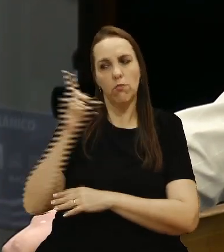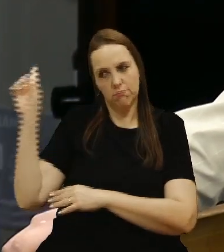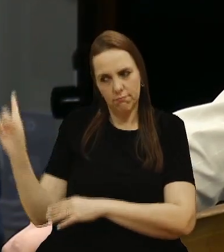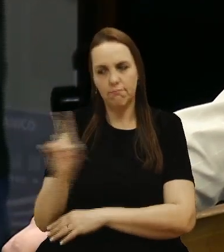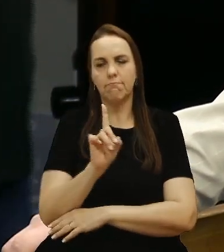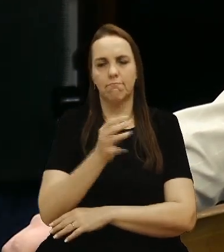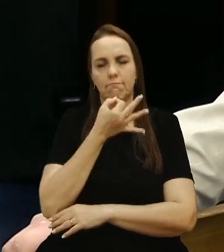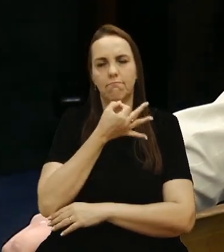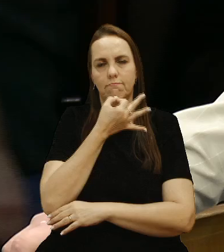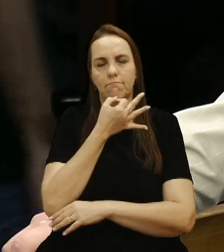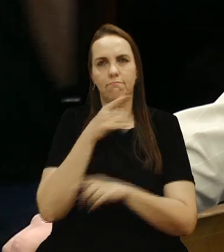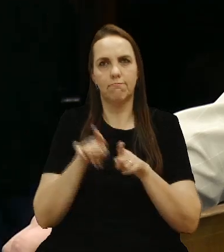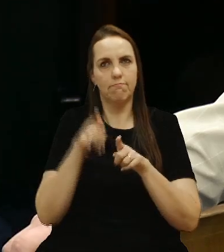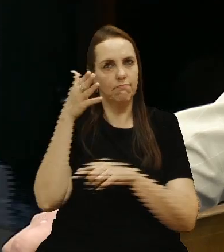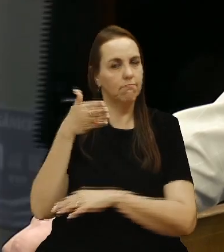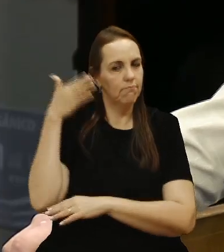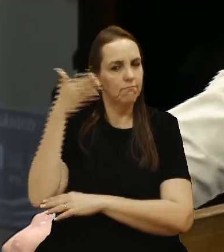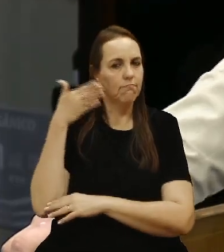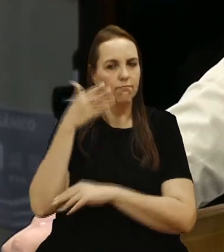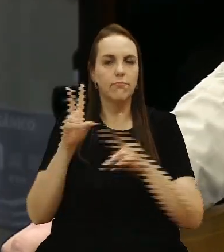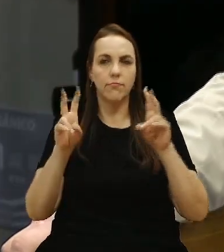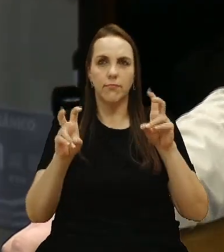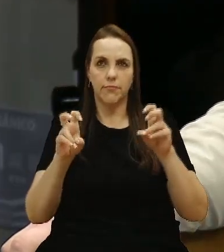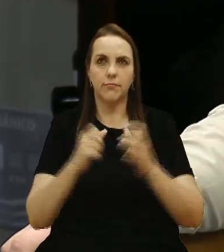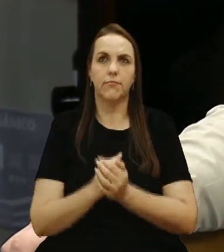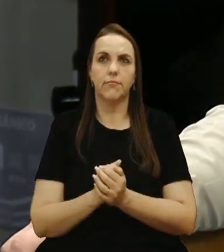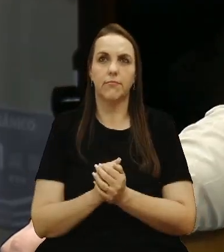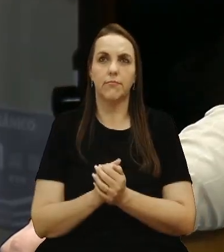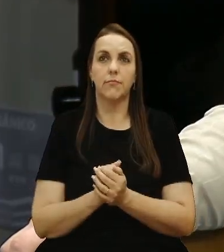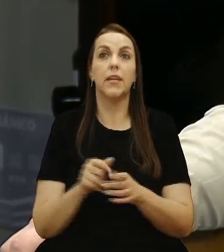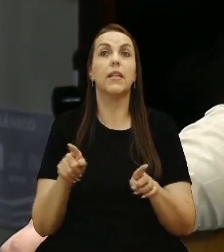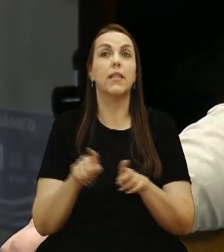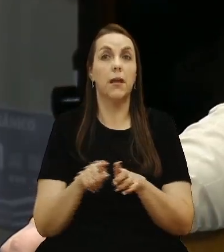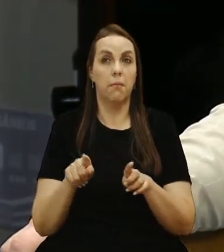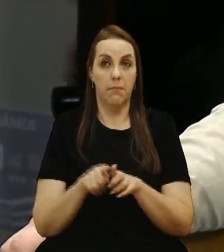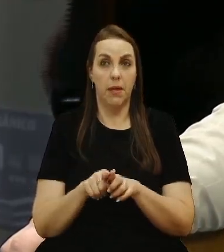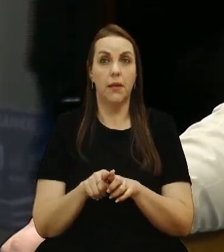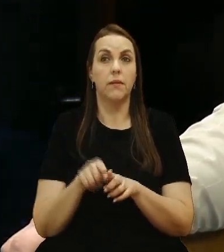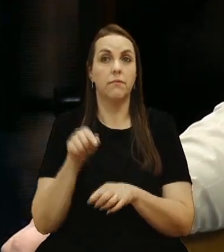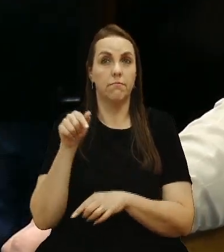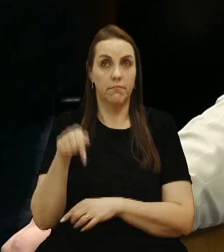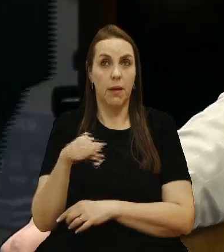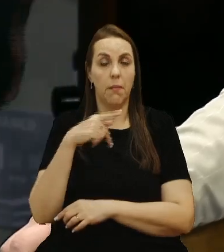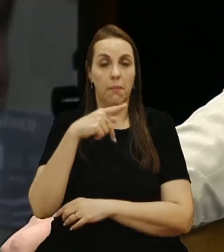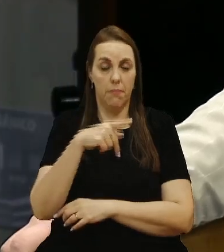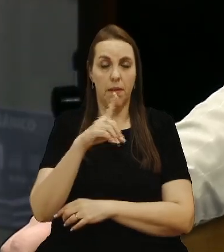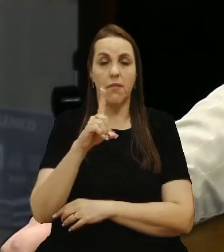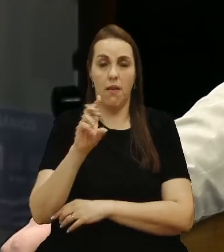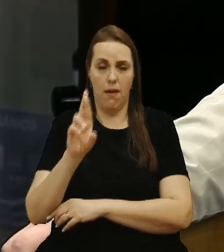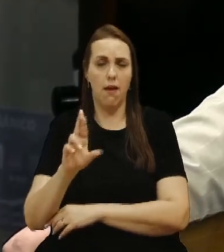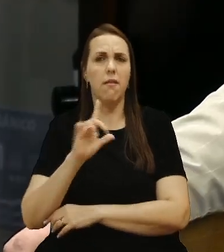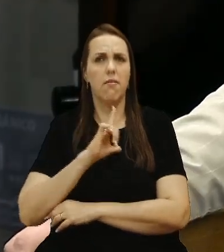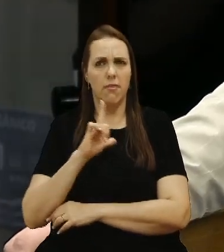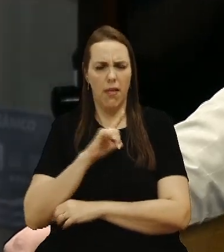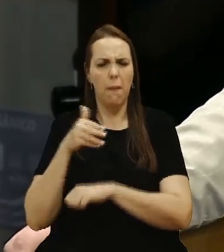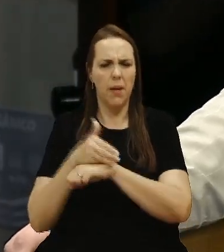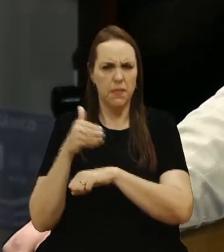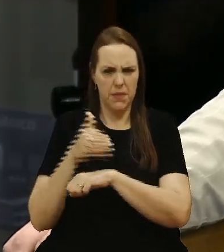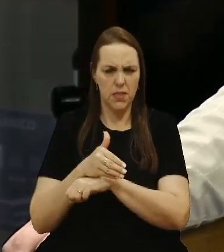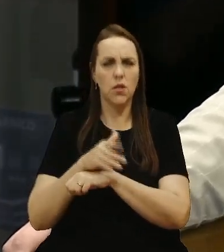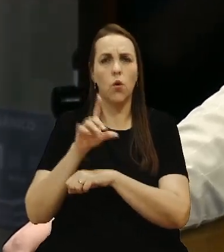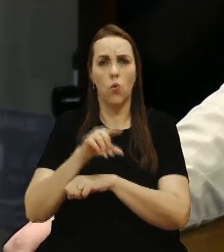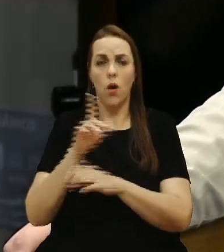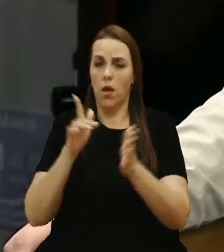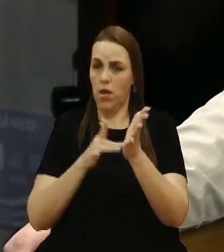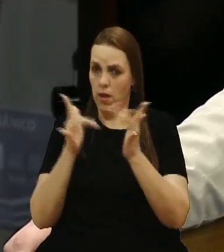para fazer palestras sobre esse assunto, do qual, inclusive, o BDR tem membros que são também cristãos católicos, não somente